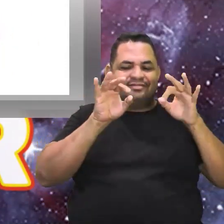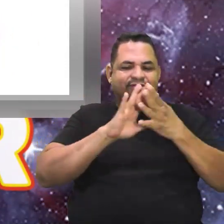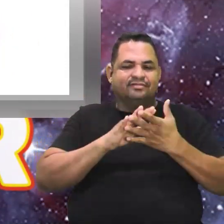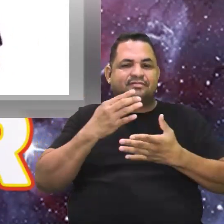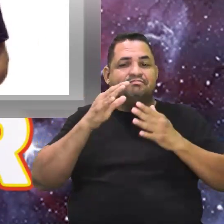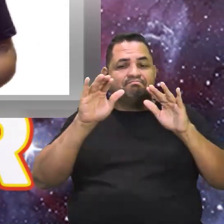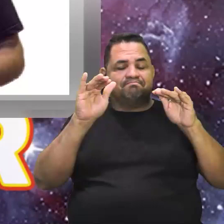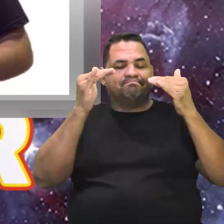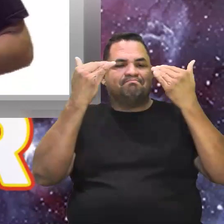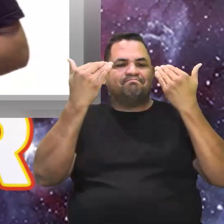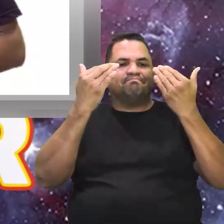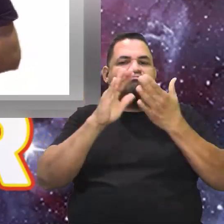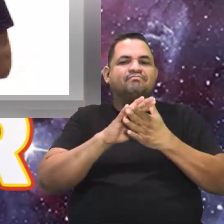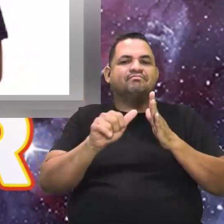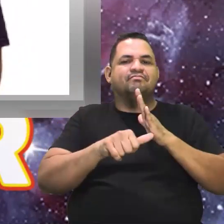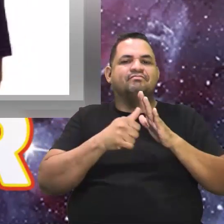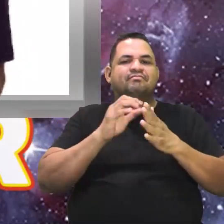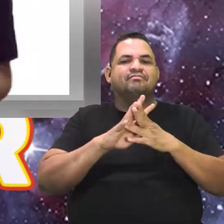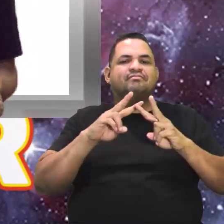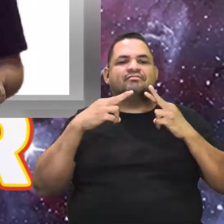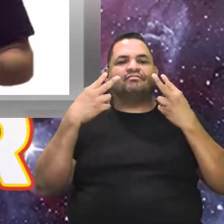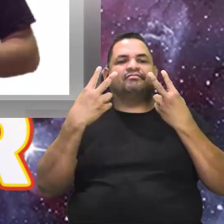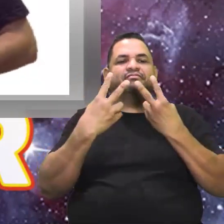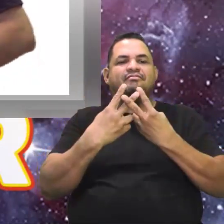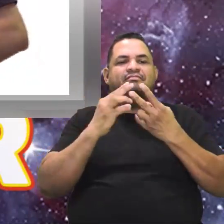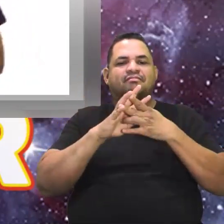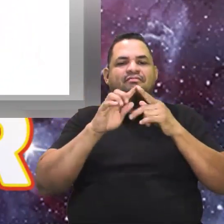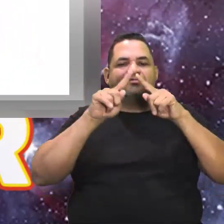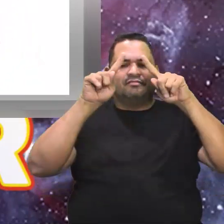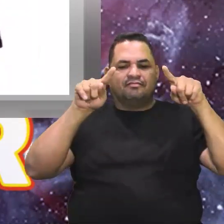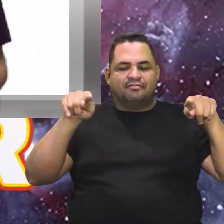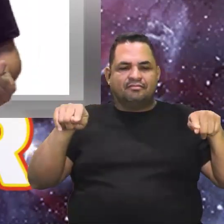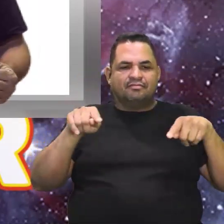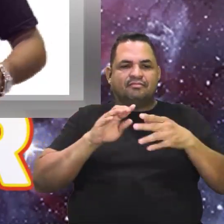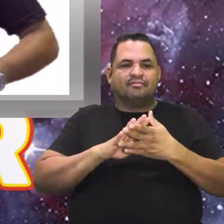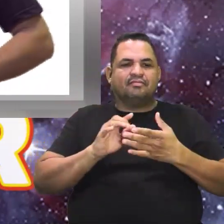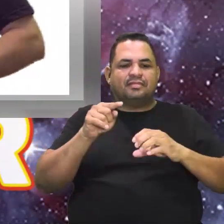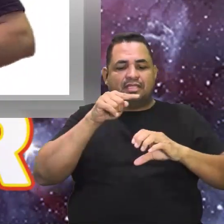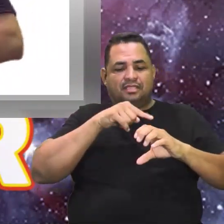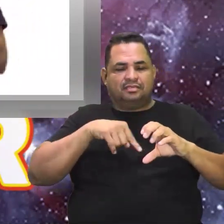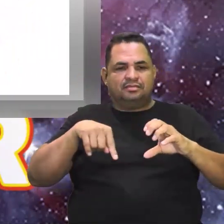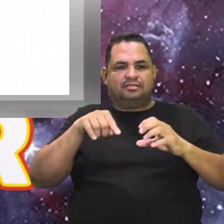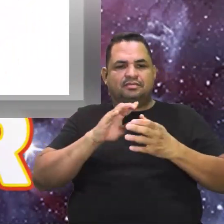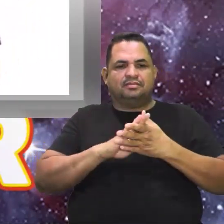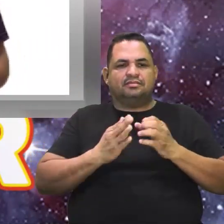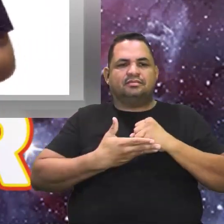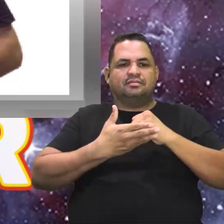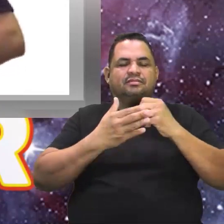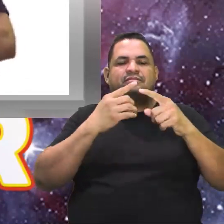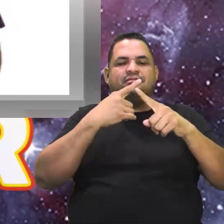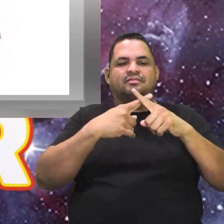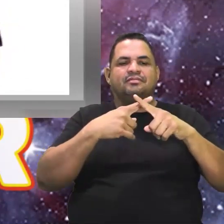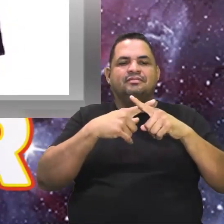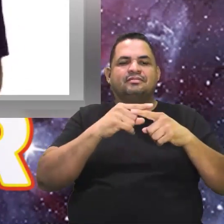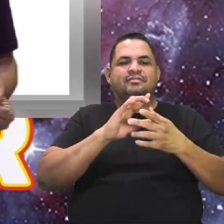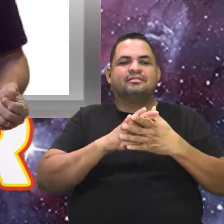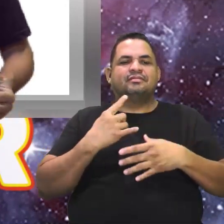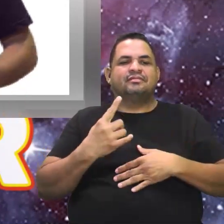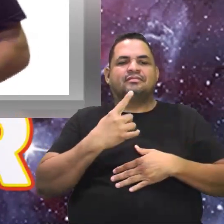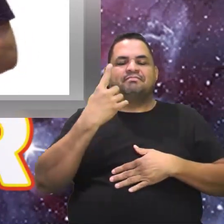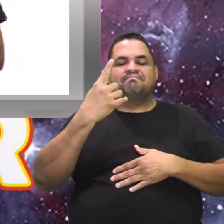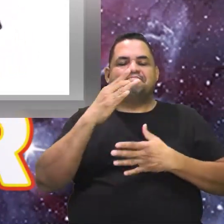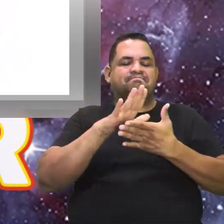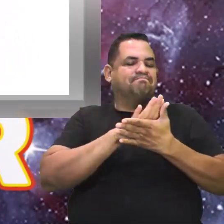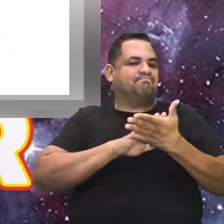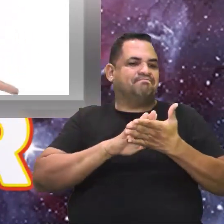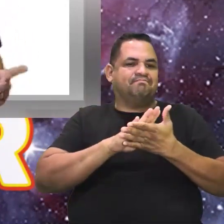detalhes primeiro, né? Volume do prisma e cilindro faz. Área da base multiplica a altura e